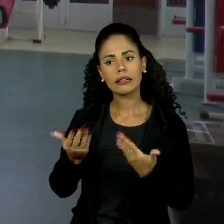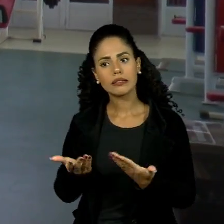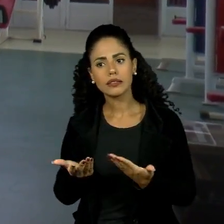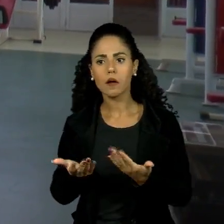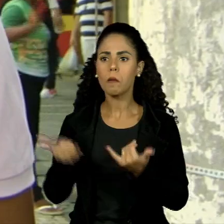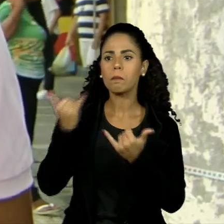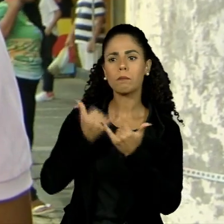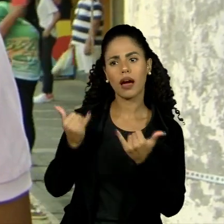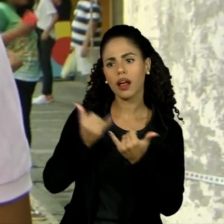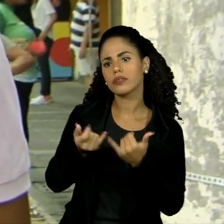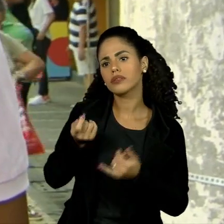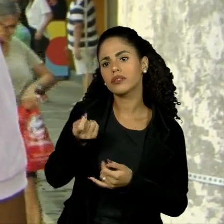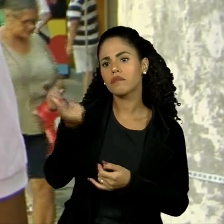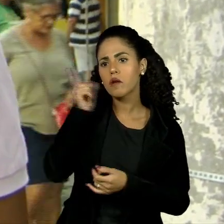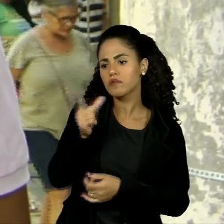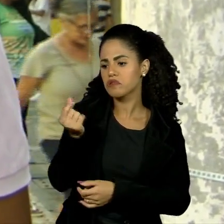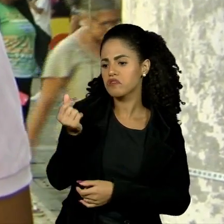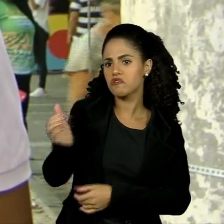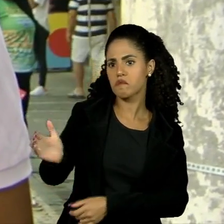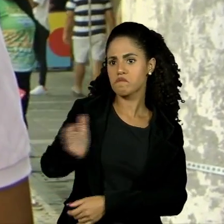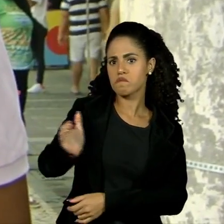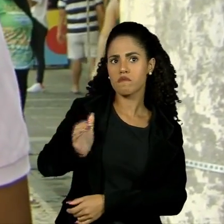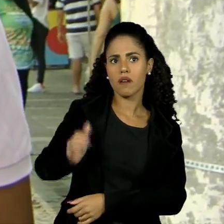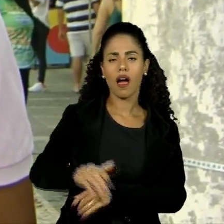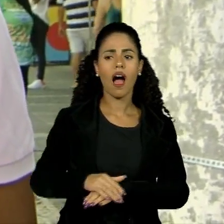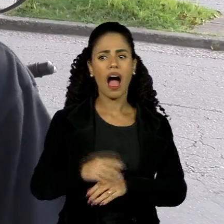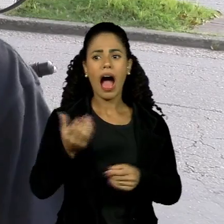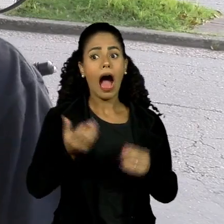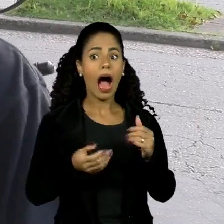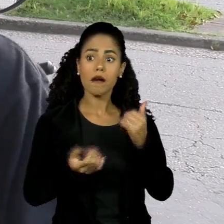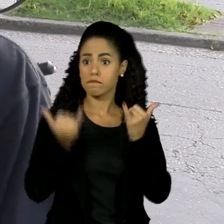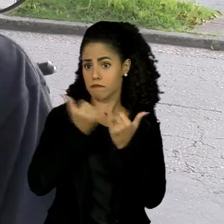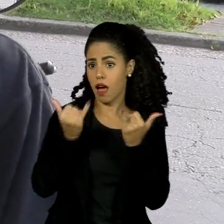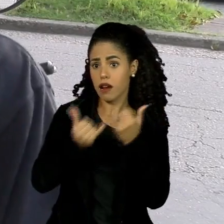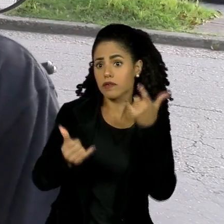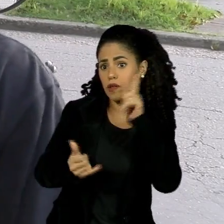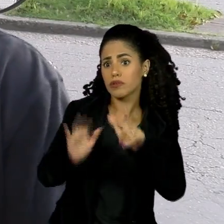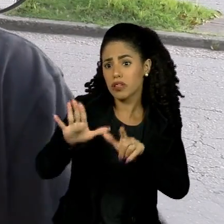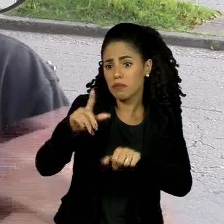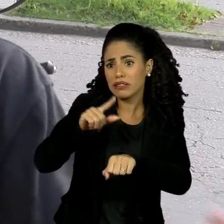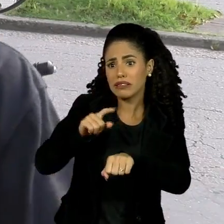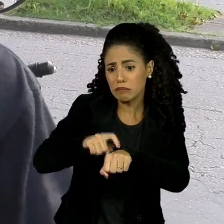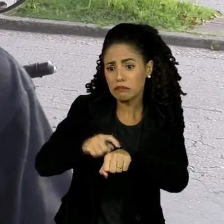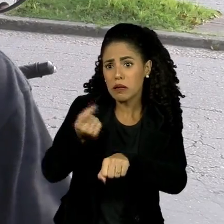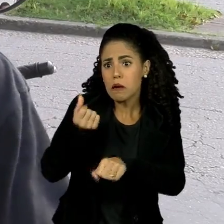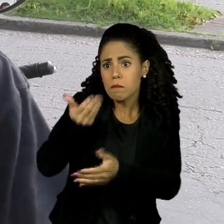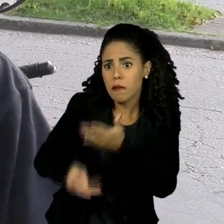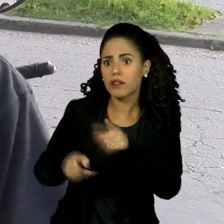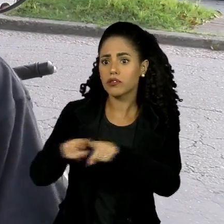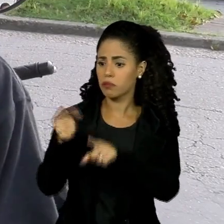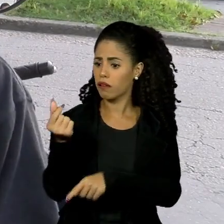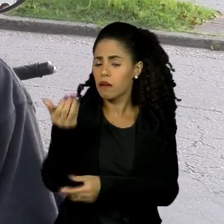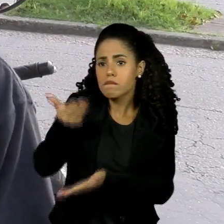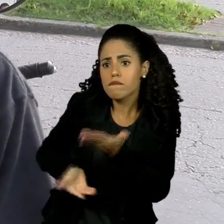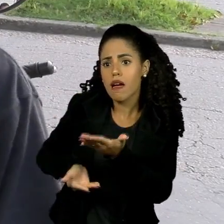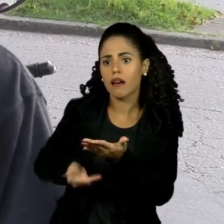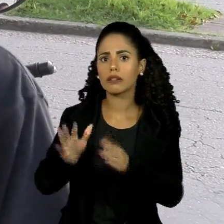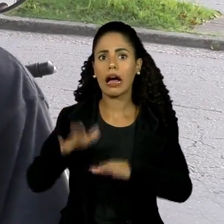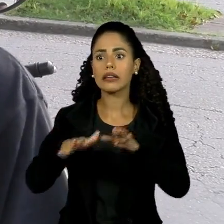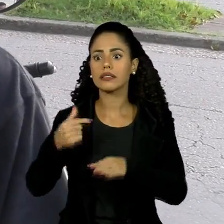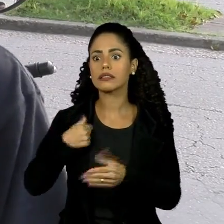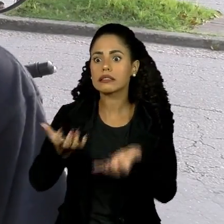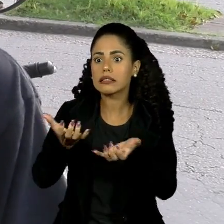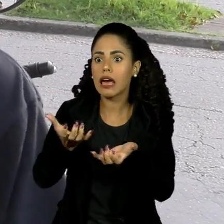fácil de ganhar dinheiro. A gente joga pensando em ganhar, mas a gente está perdendo. E a gente perde dinheiro e vai querer recuperar, aposta mais, às